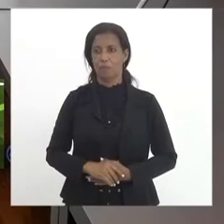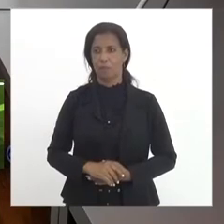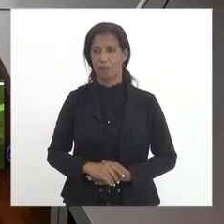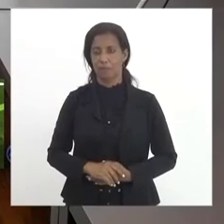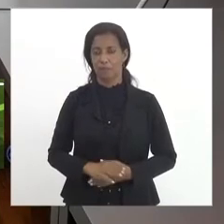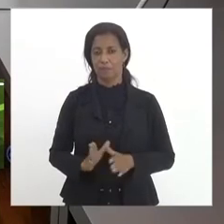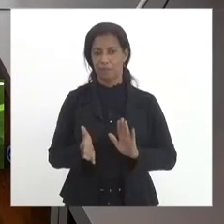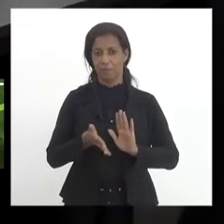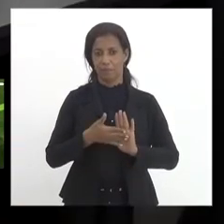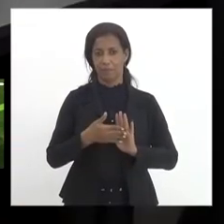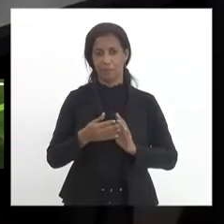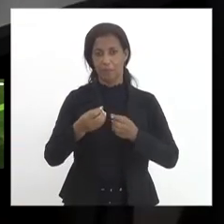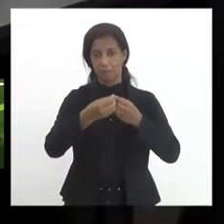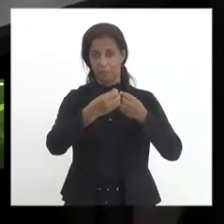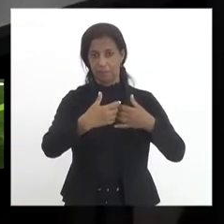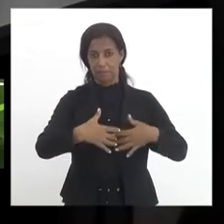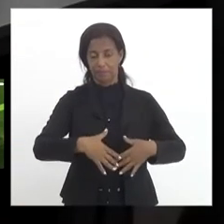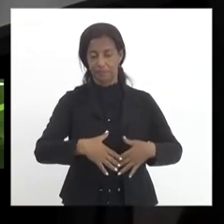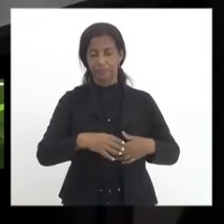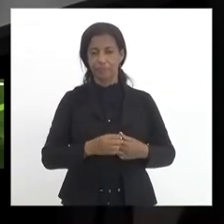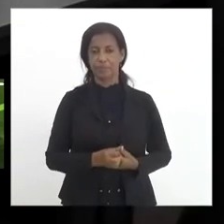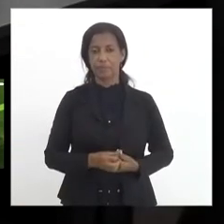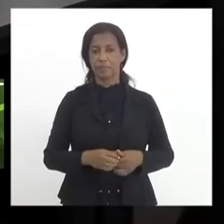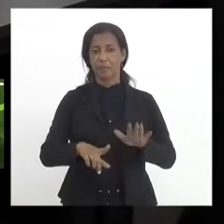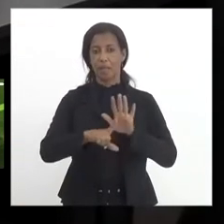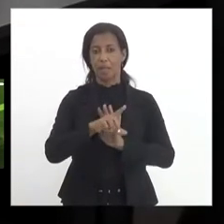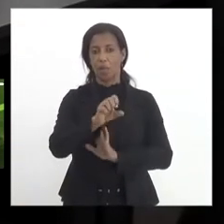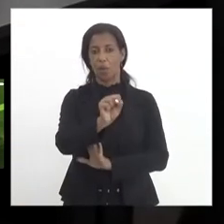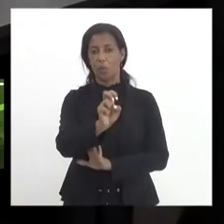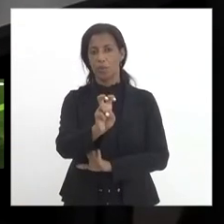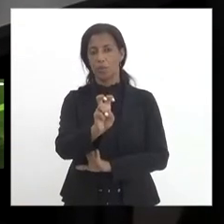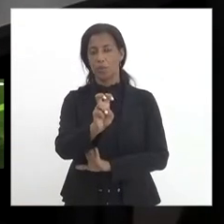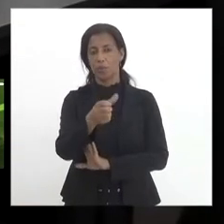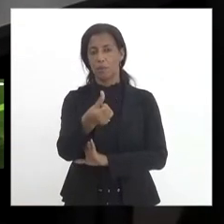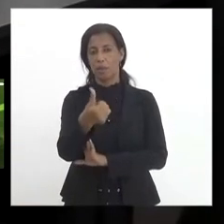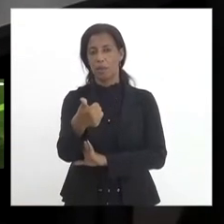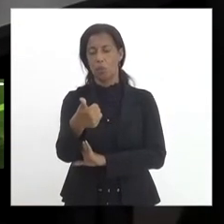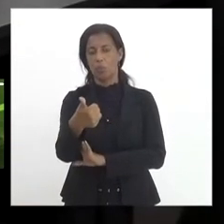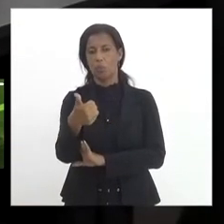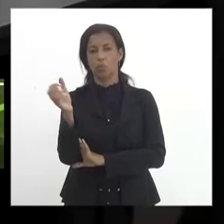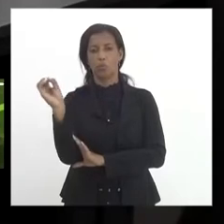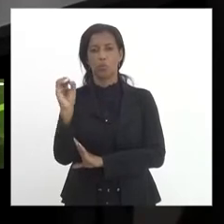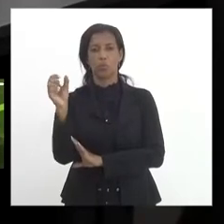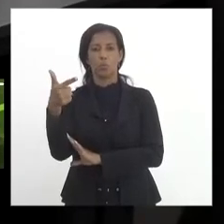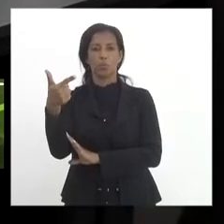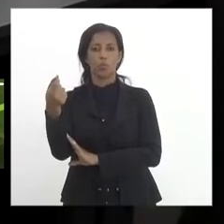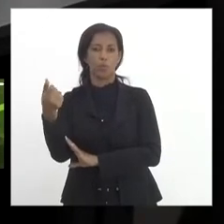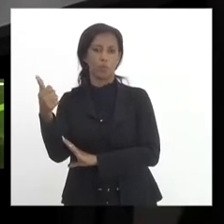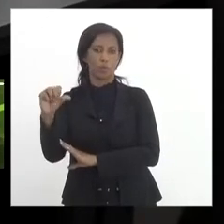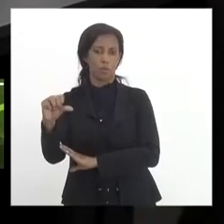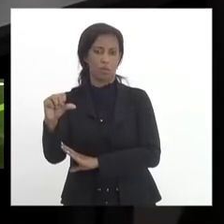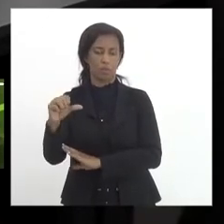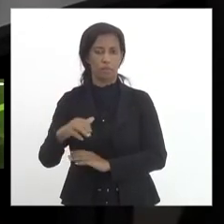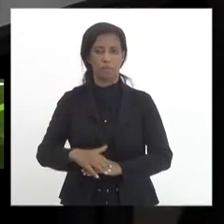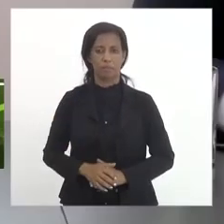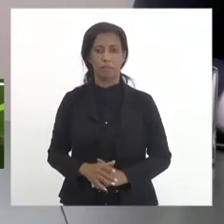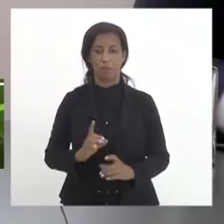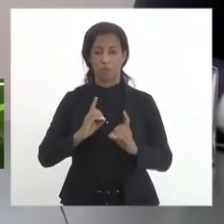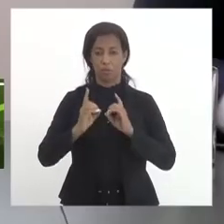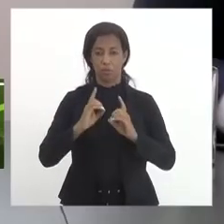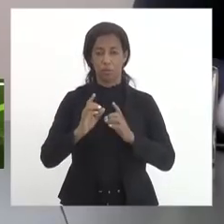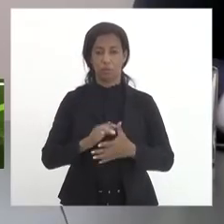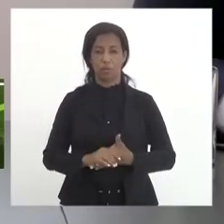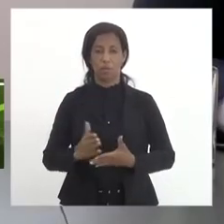O parecer é prejudicabilidade por conta da lei 8561, de 10 de outubro de 2019. Em